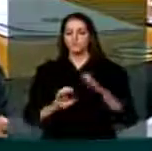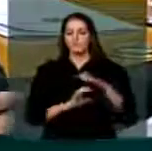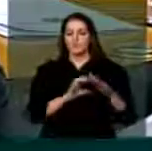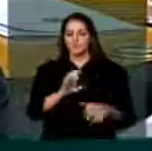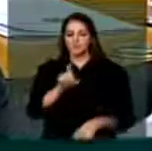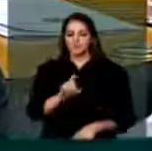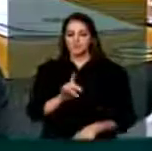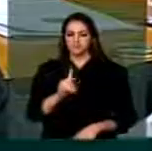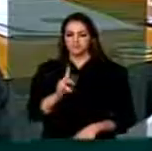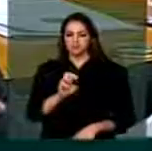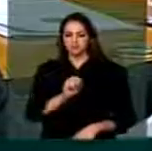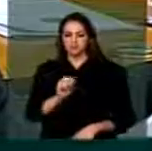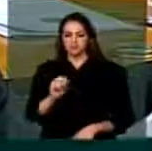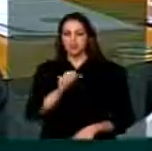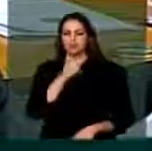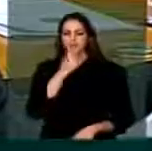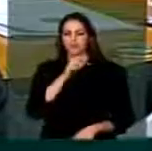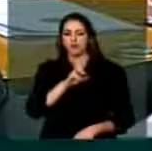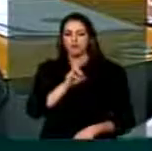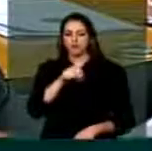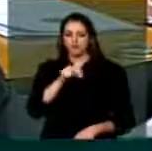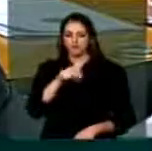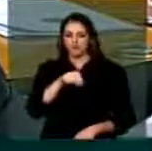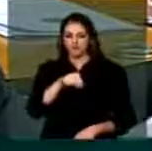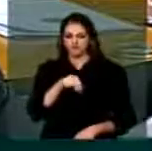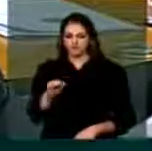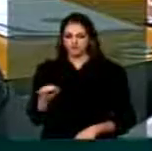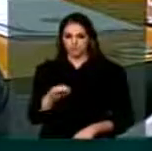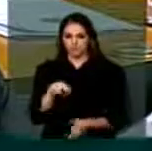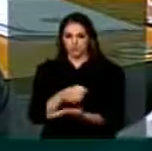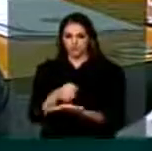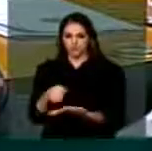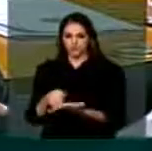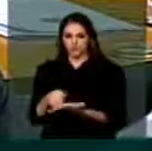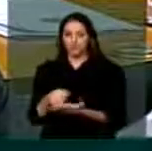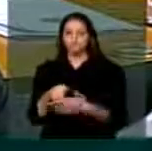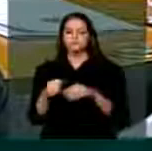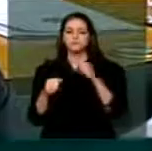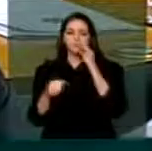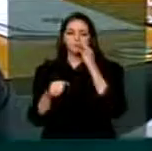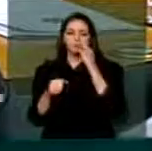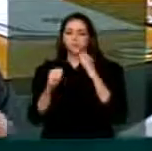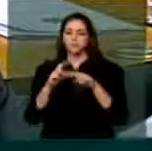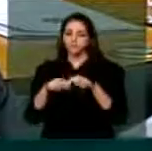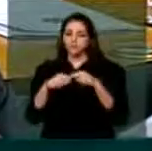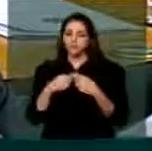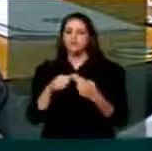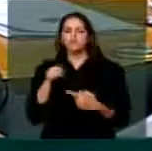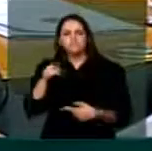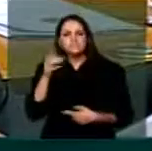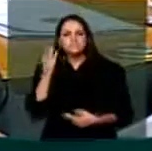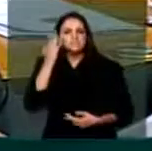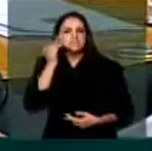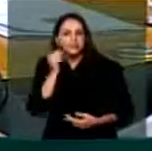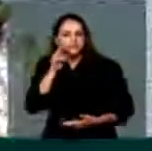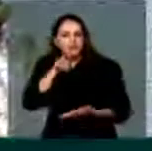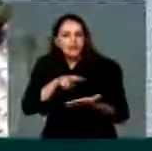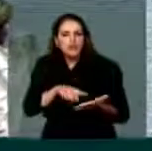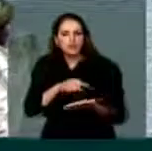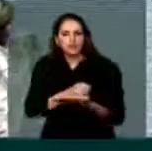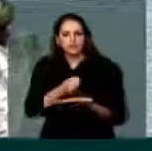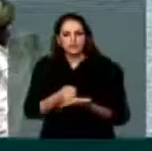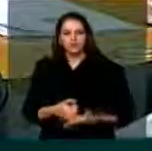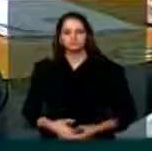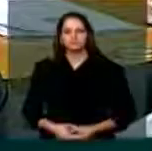André do empresário Ronan Maria Pinto. A senhora teve acesso a este contrato? Sim,